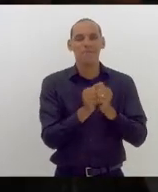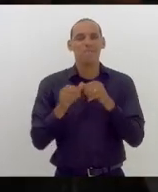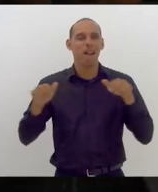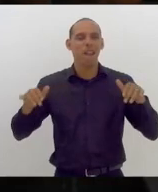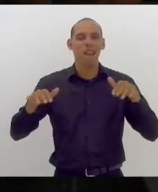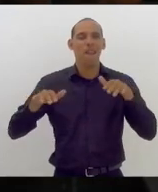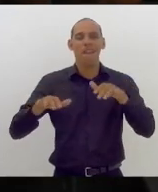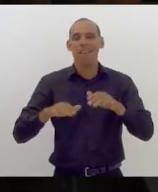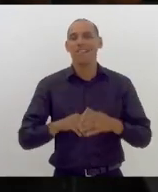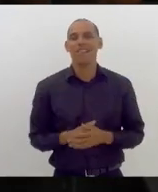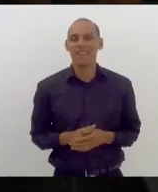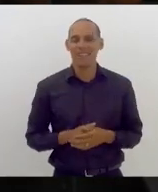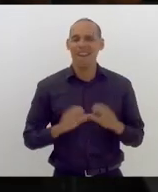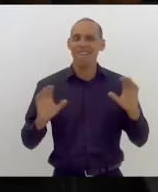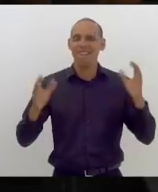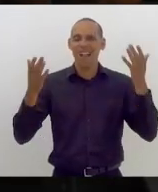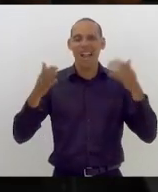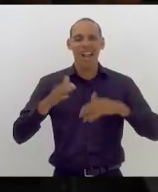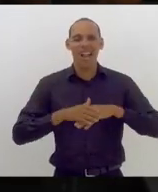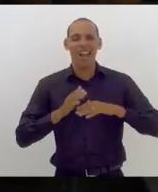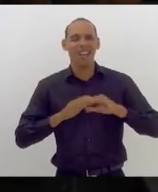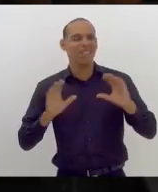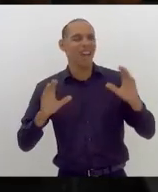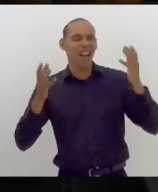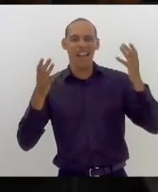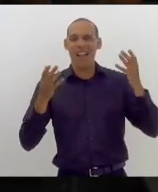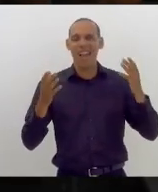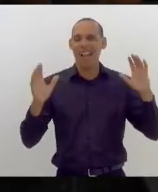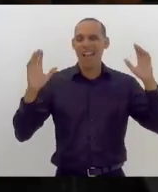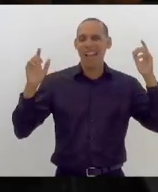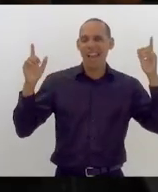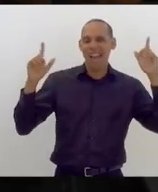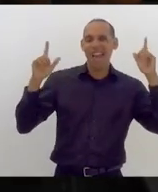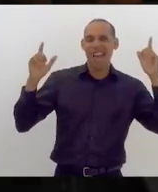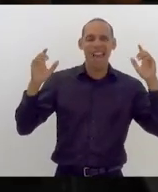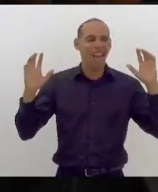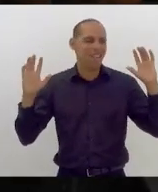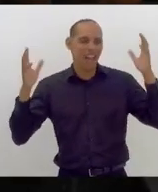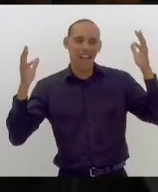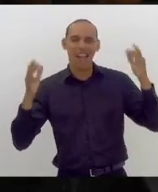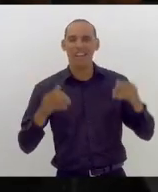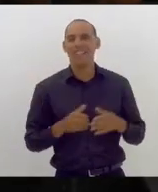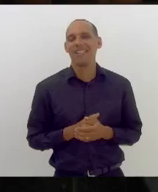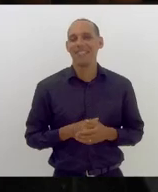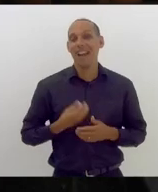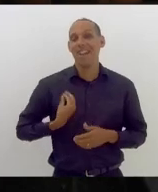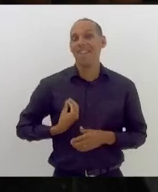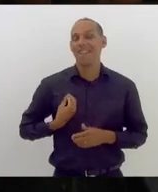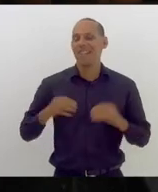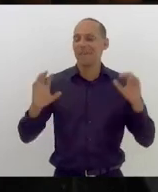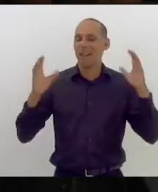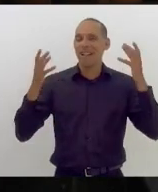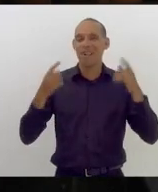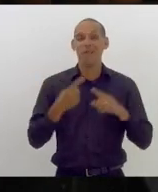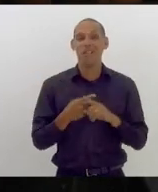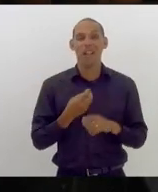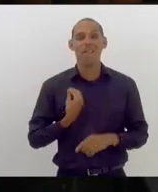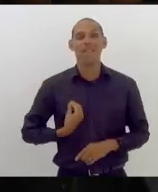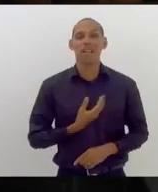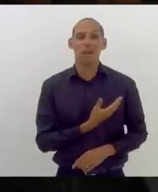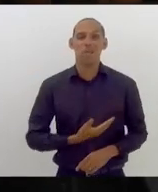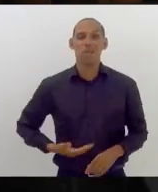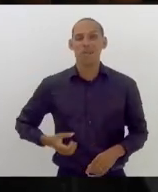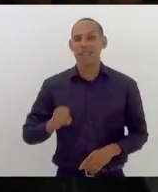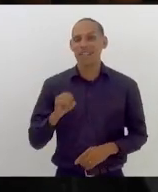vamos montar a festa, e vamos estar junto, vamos celebrar a vida, né? Porque na vida pública, se a gente